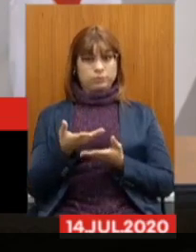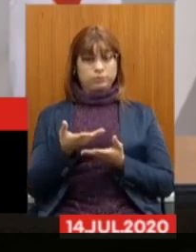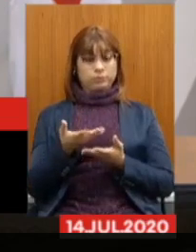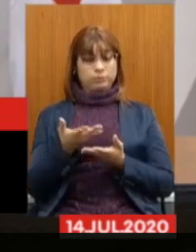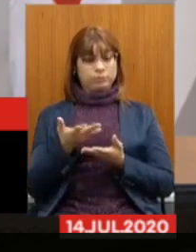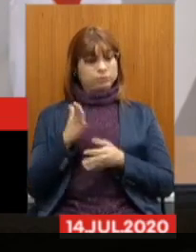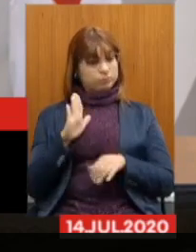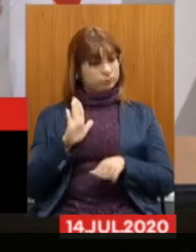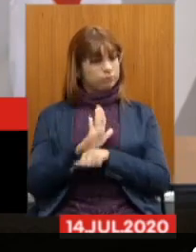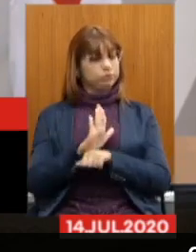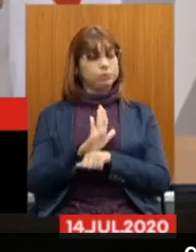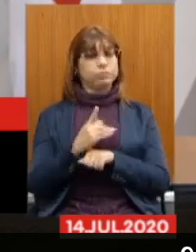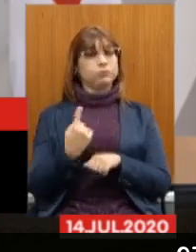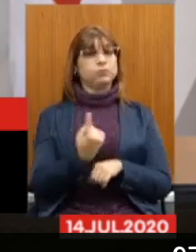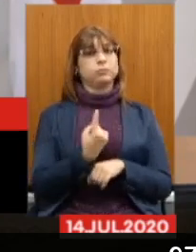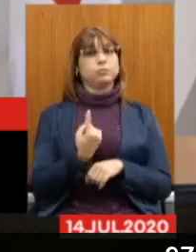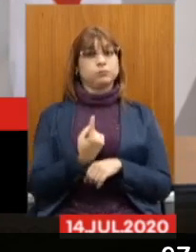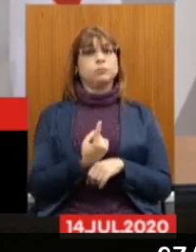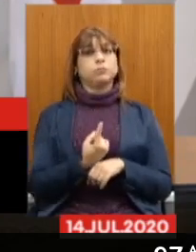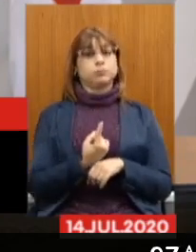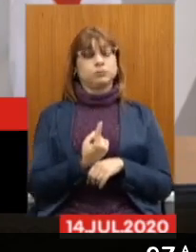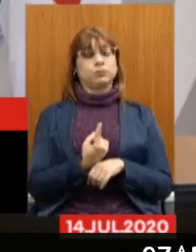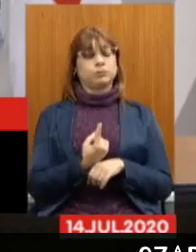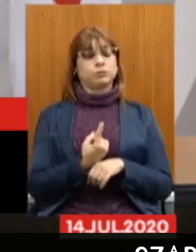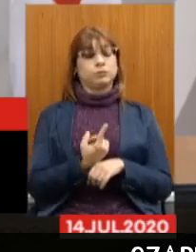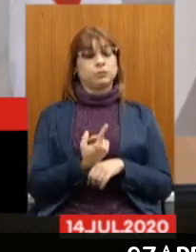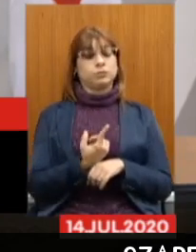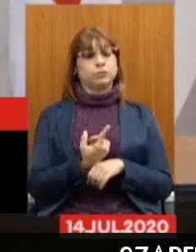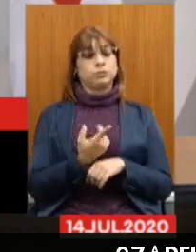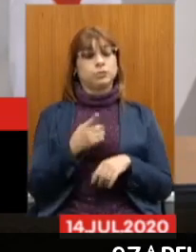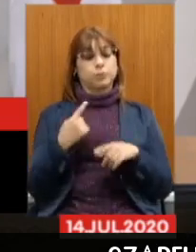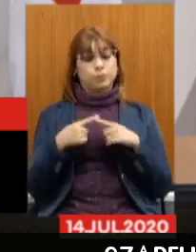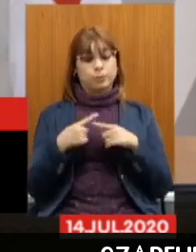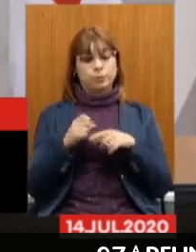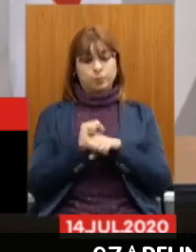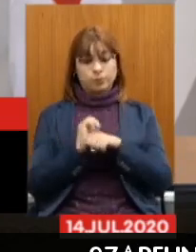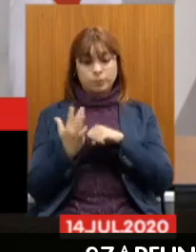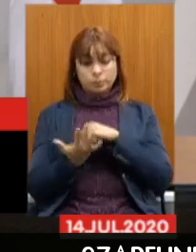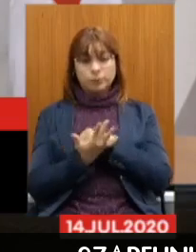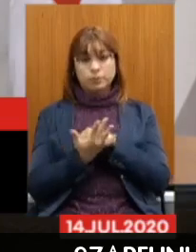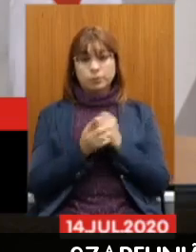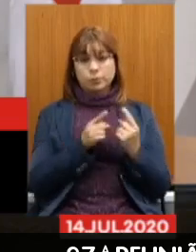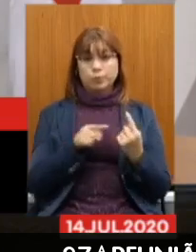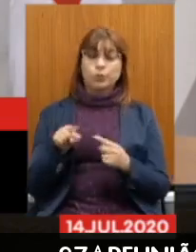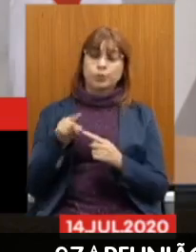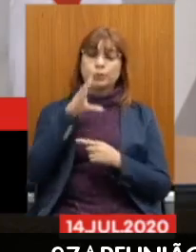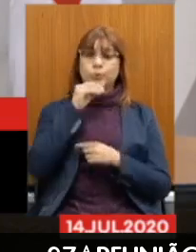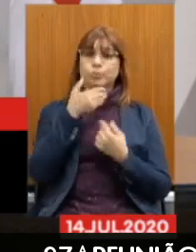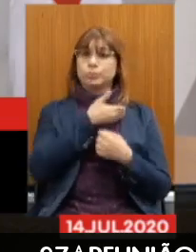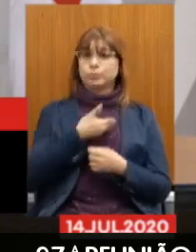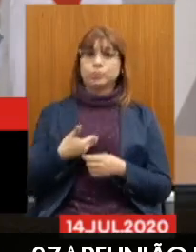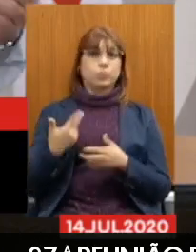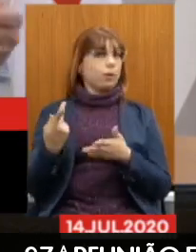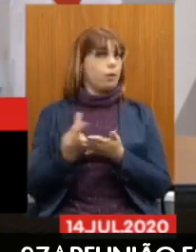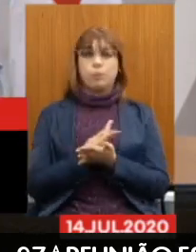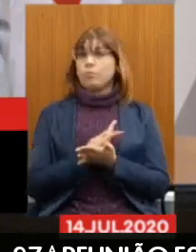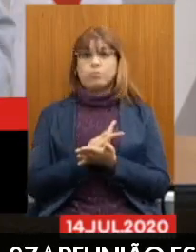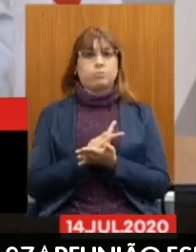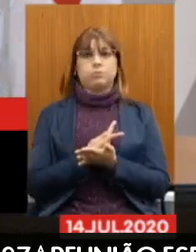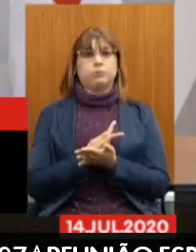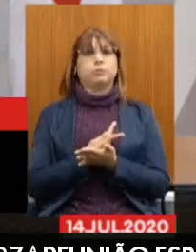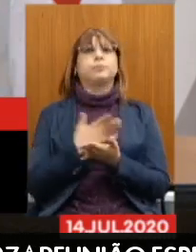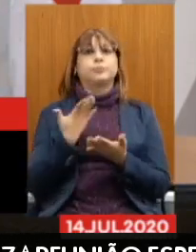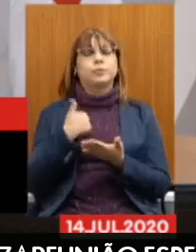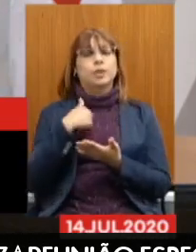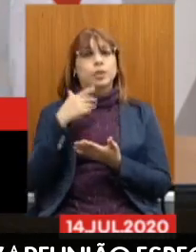interveniência para que essa pandemia com o servidor público não aconteça. Então, gostaria, para me manter dentro